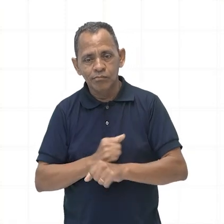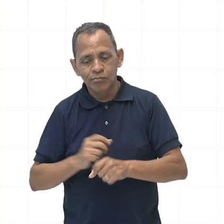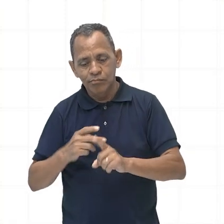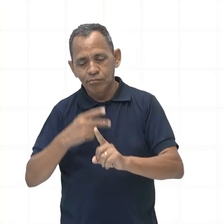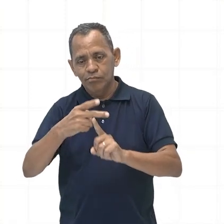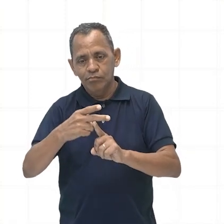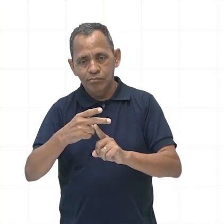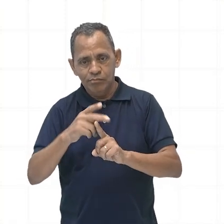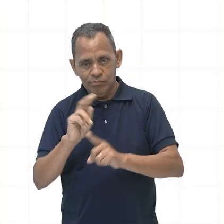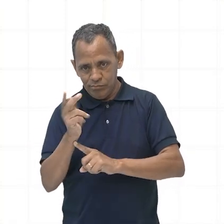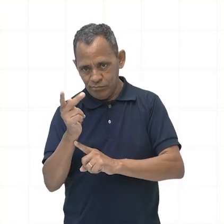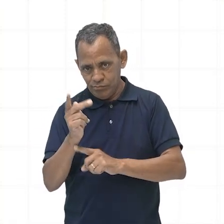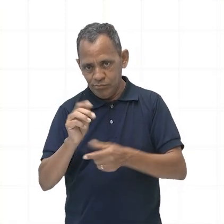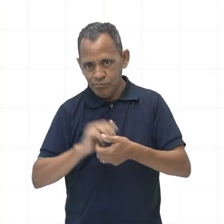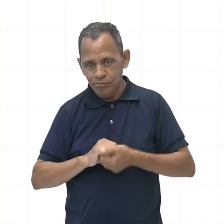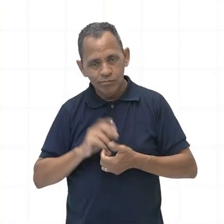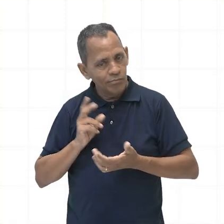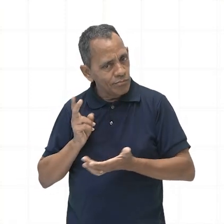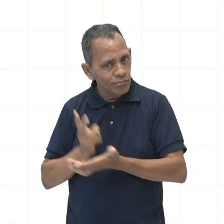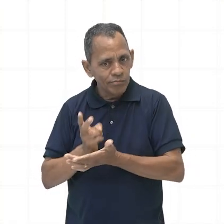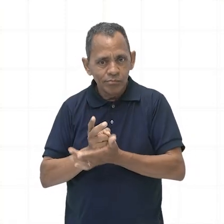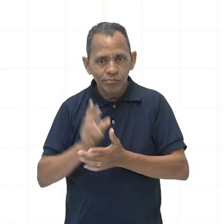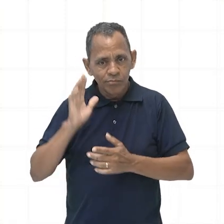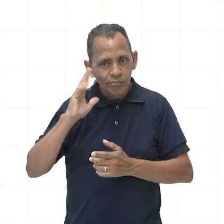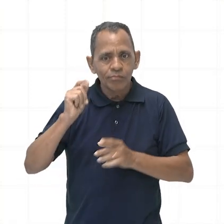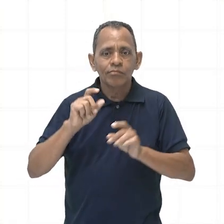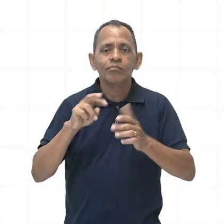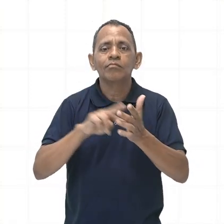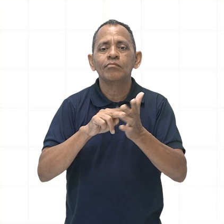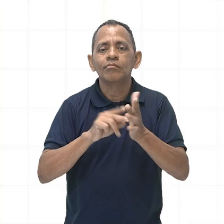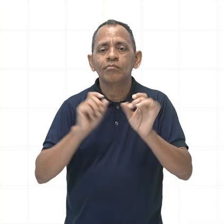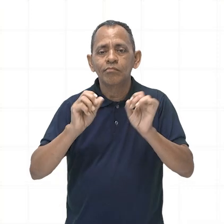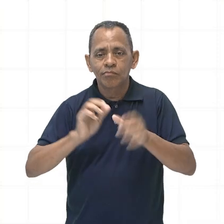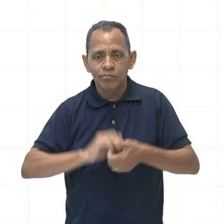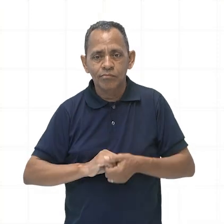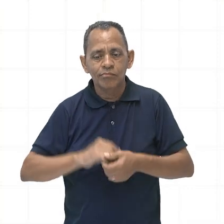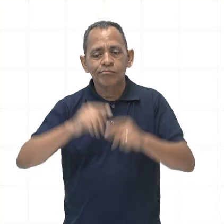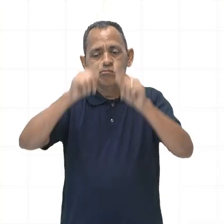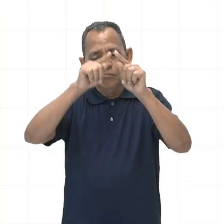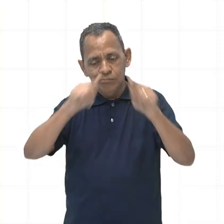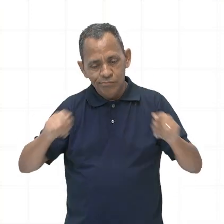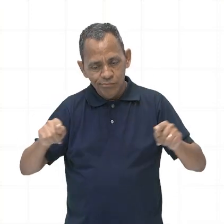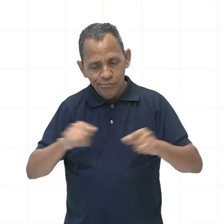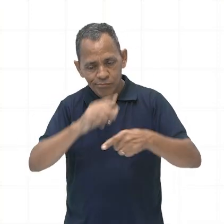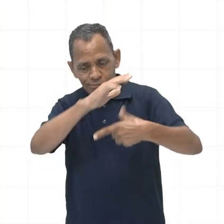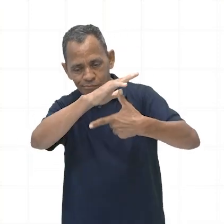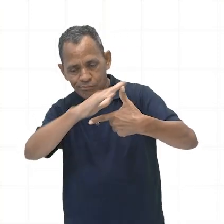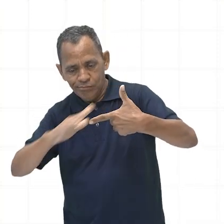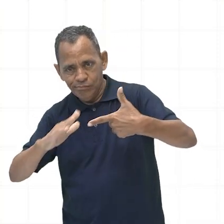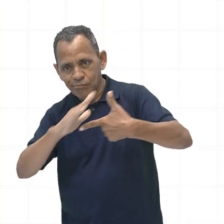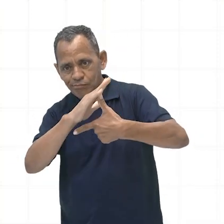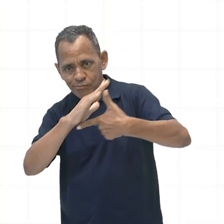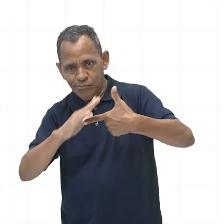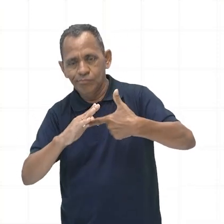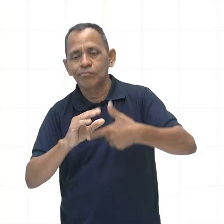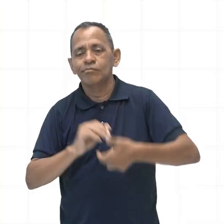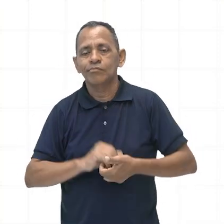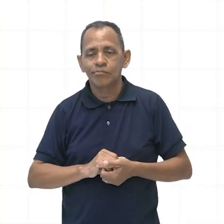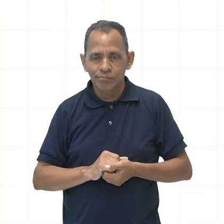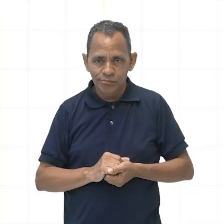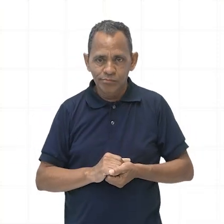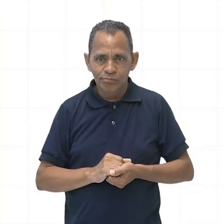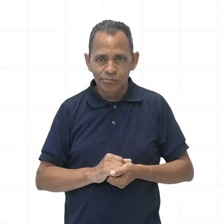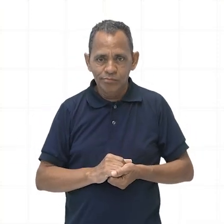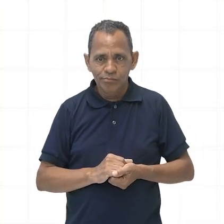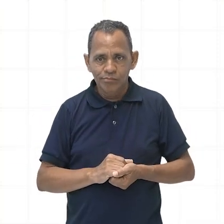hipotenusa. Sempre que isso acontecer, significa que as três medidas são medidas de um triângulo que